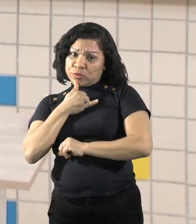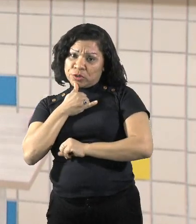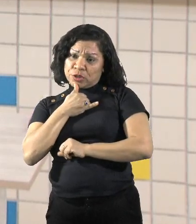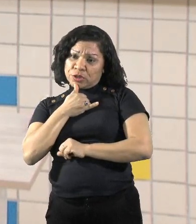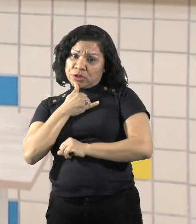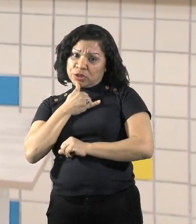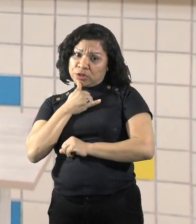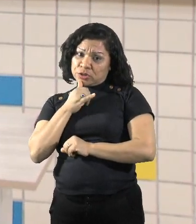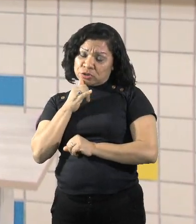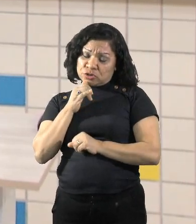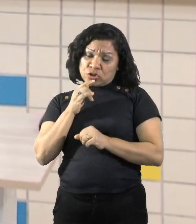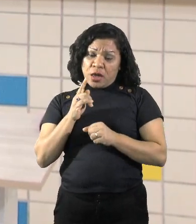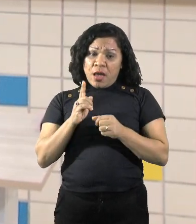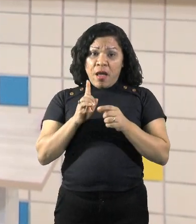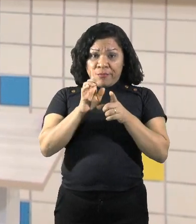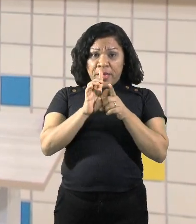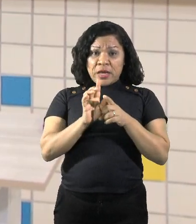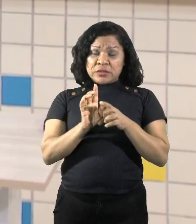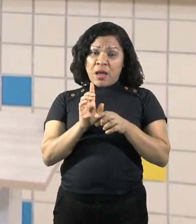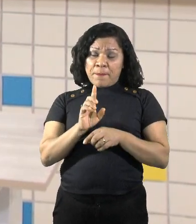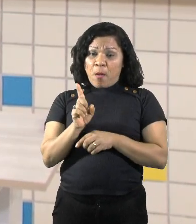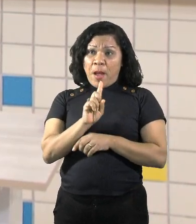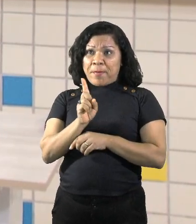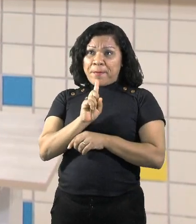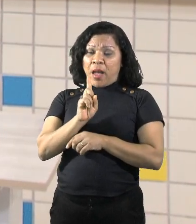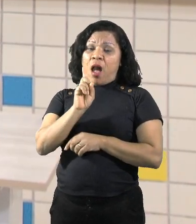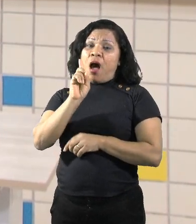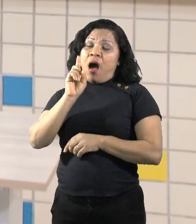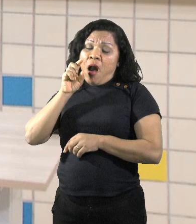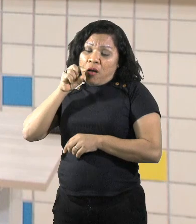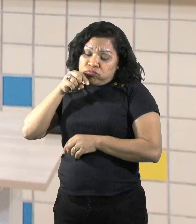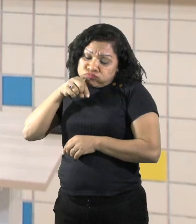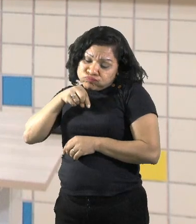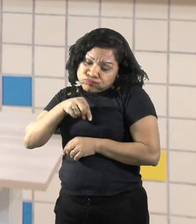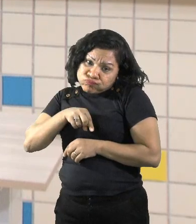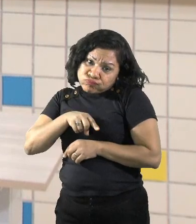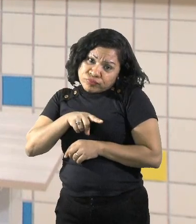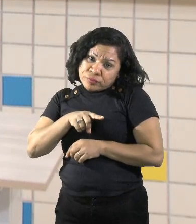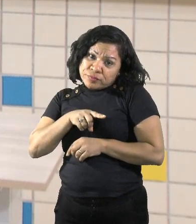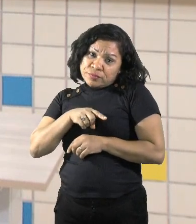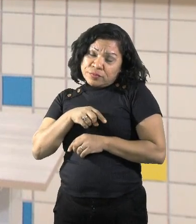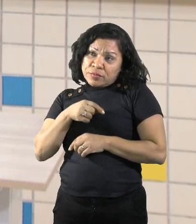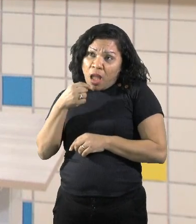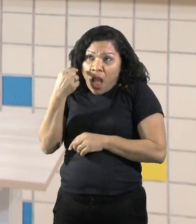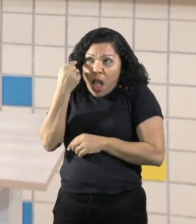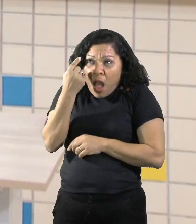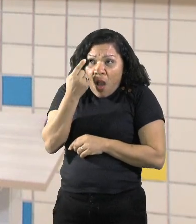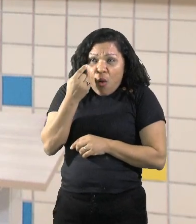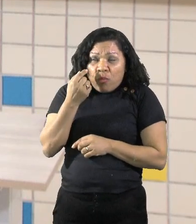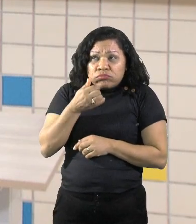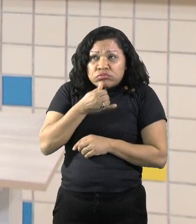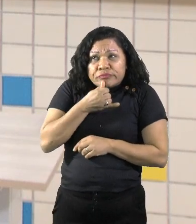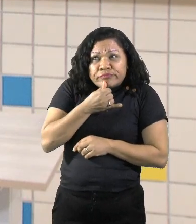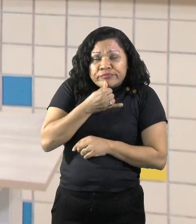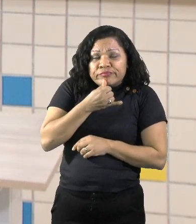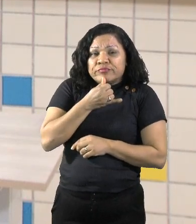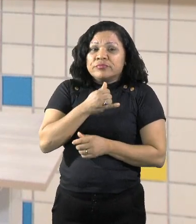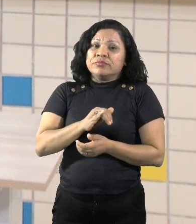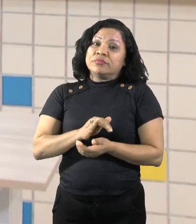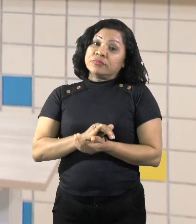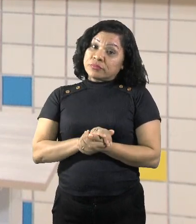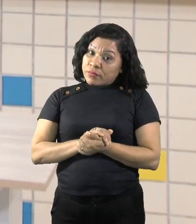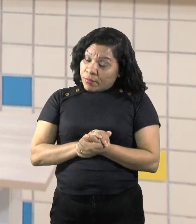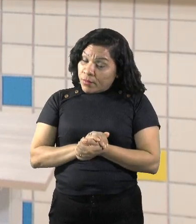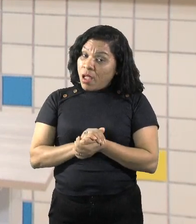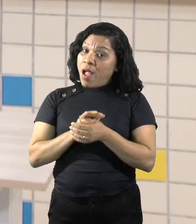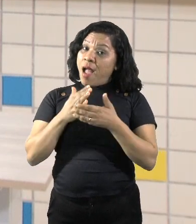mesma caudinha, ele coloca entre as perninhas e fica assim com o olhar, demonstrando tristeza. É uma forma de